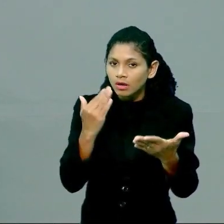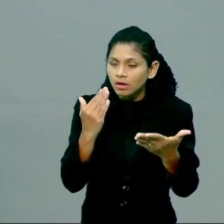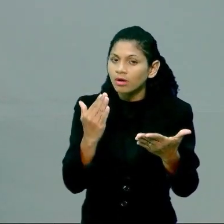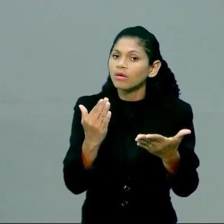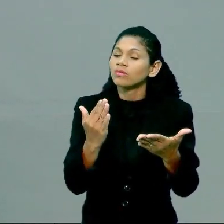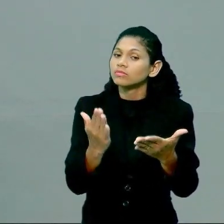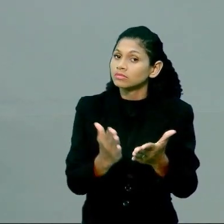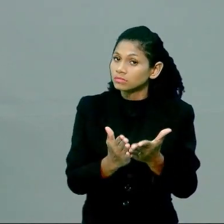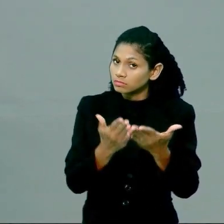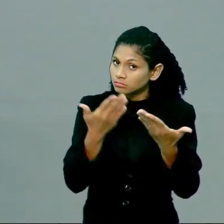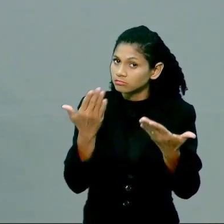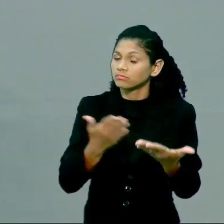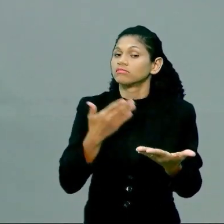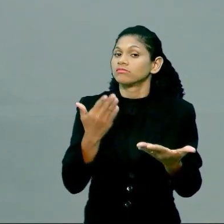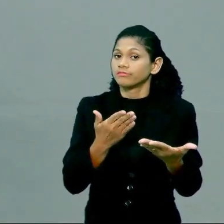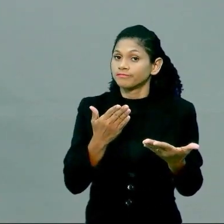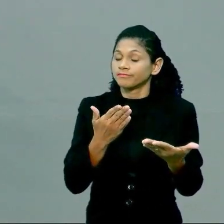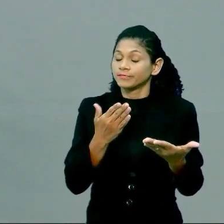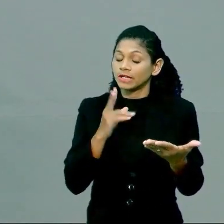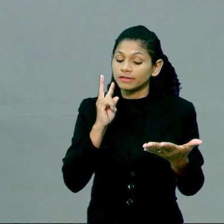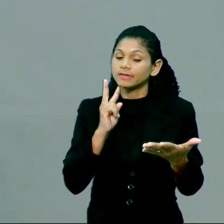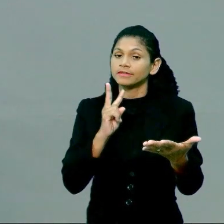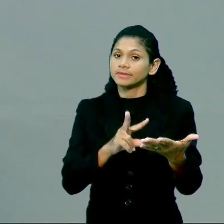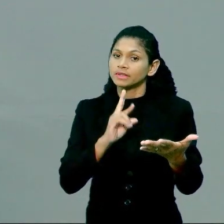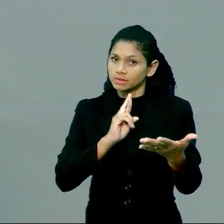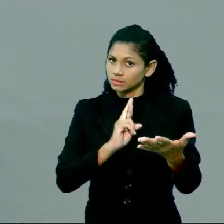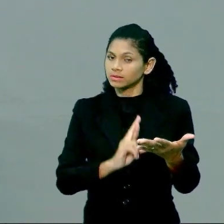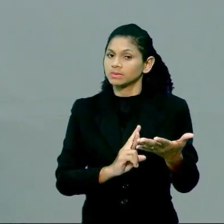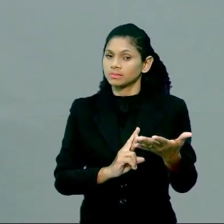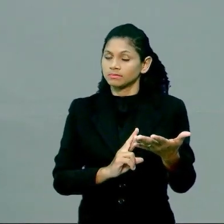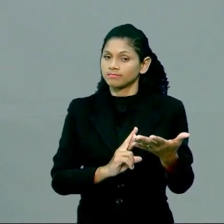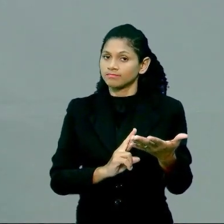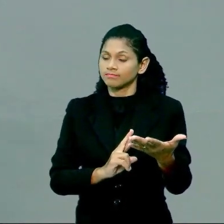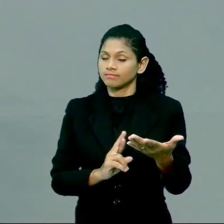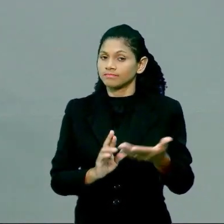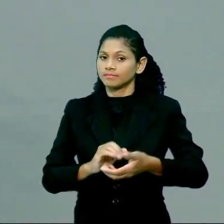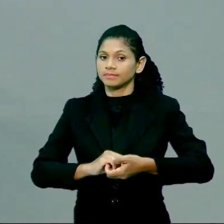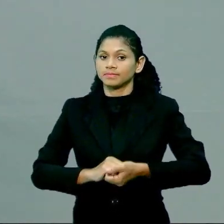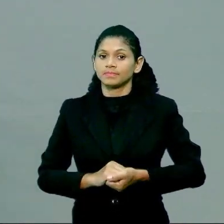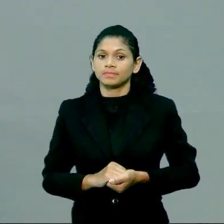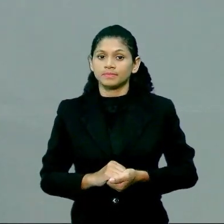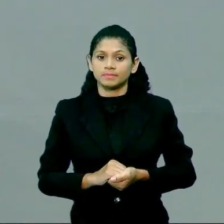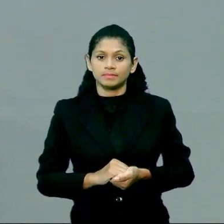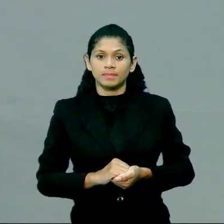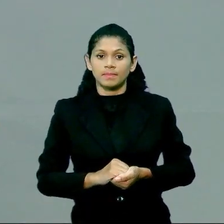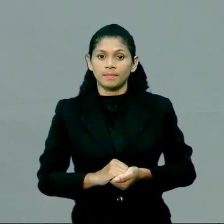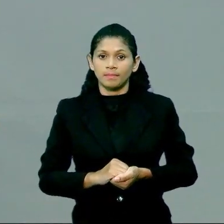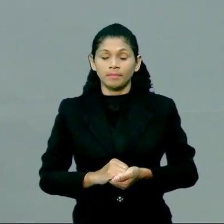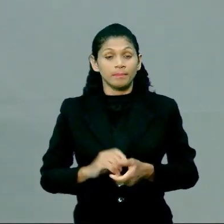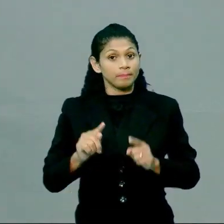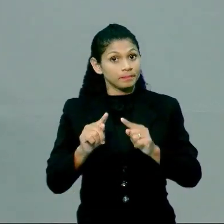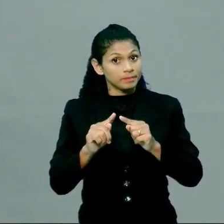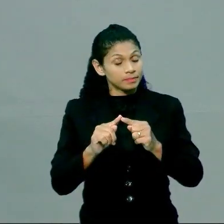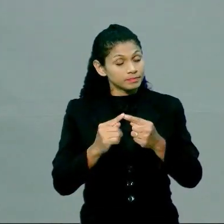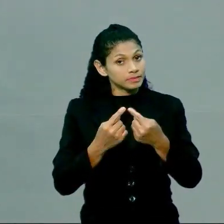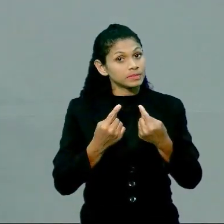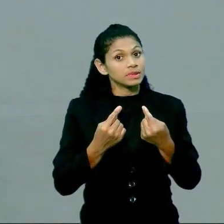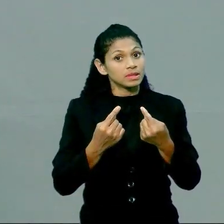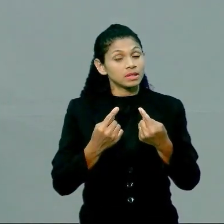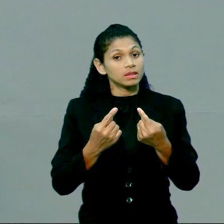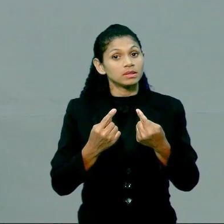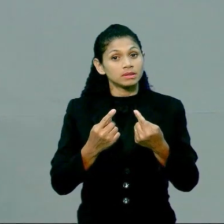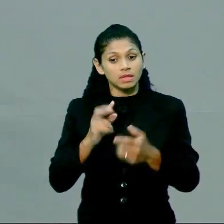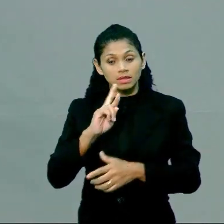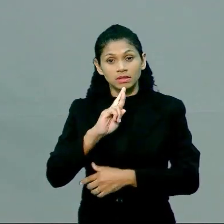das vezes o gabarito, né, há uma discrepância ali, tá? Algumas questões acho que elas foram digitadas de forma errada e não estão nem com o